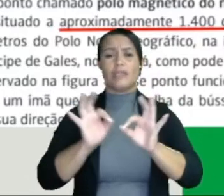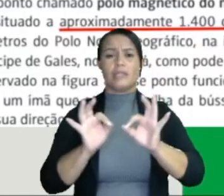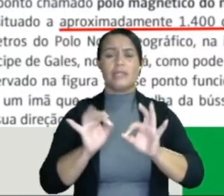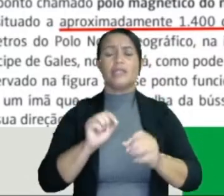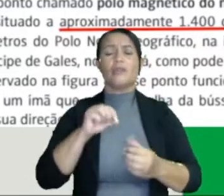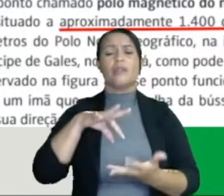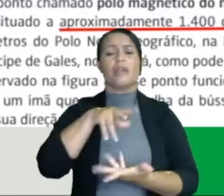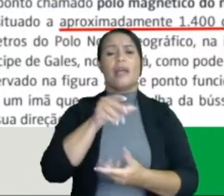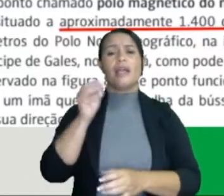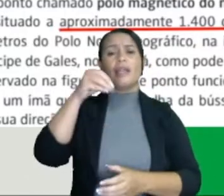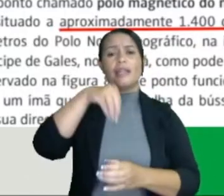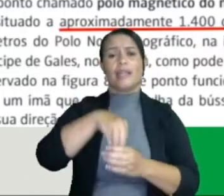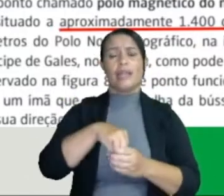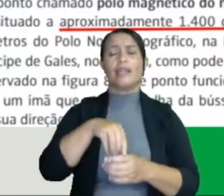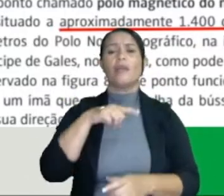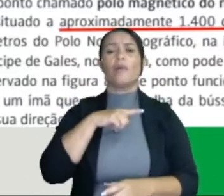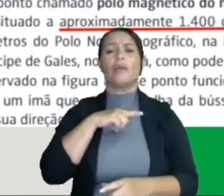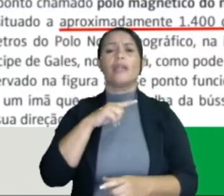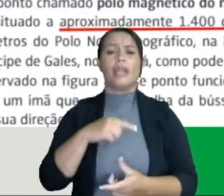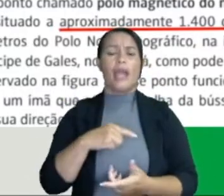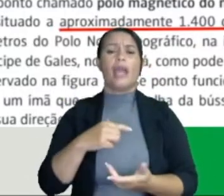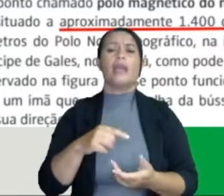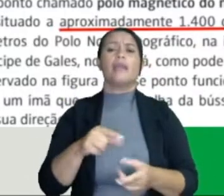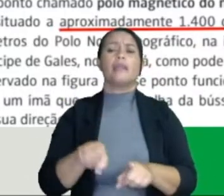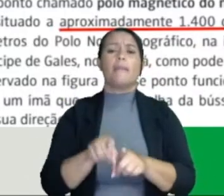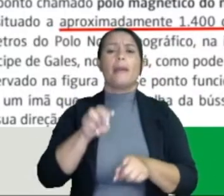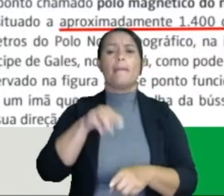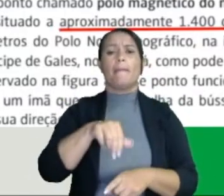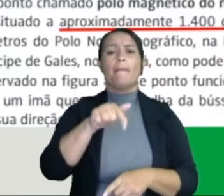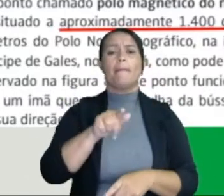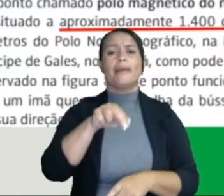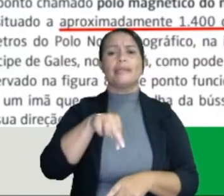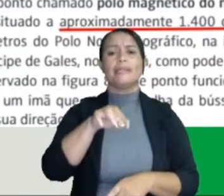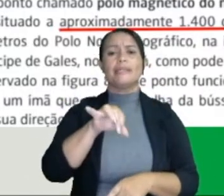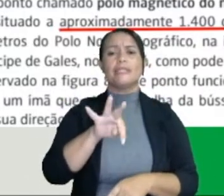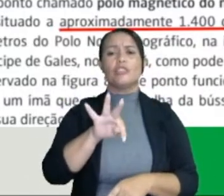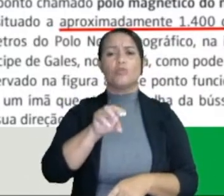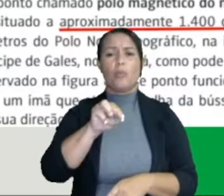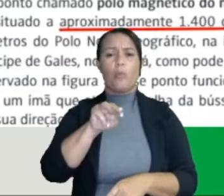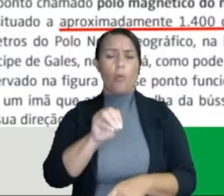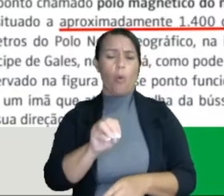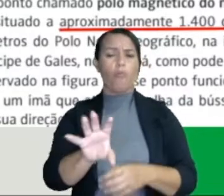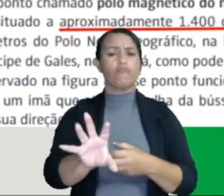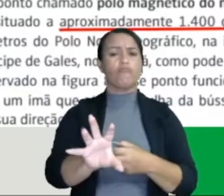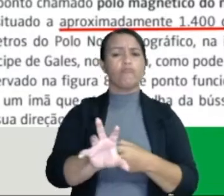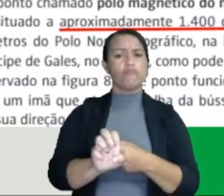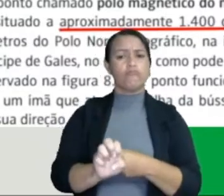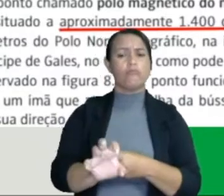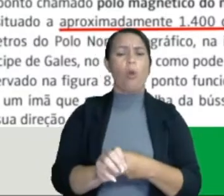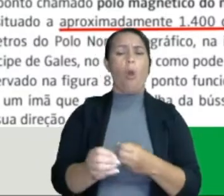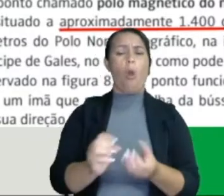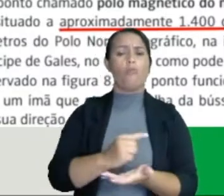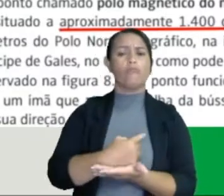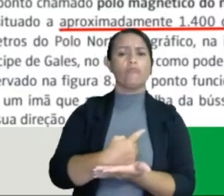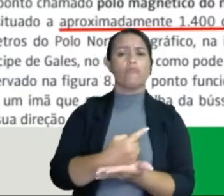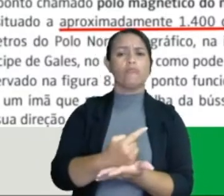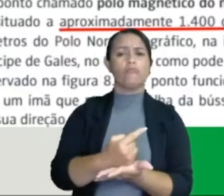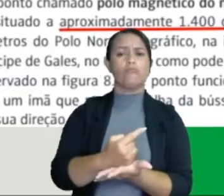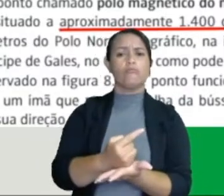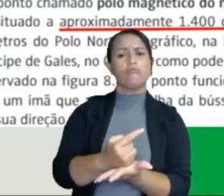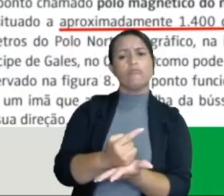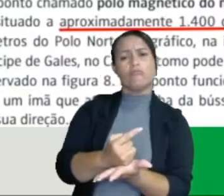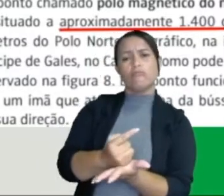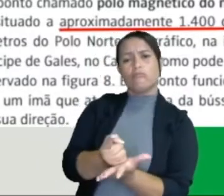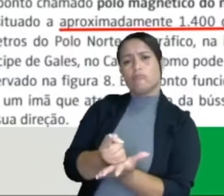vai favorecer a esse mecanismo de ter magnetismo. Esse magnetismo vai funcionar exatamente para que a agulha, né,